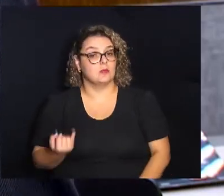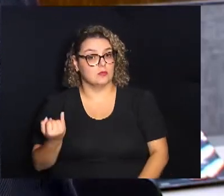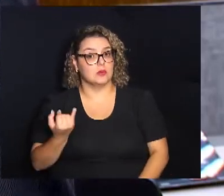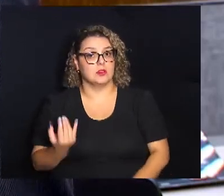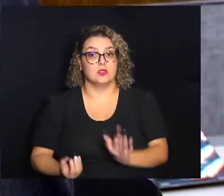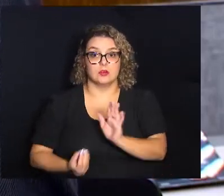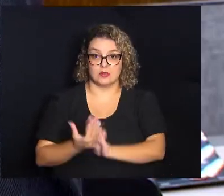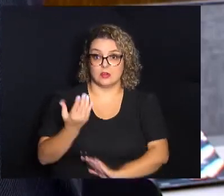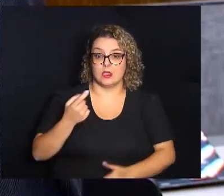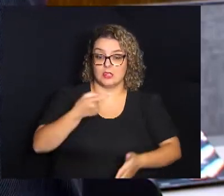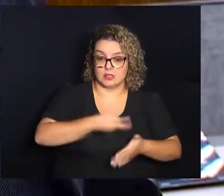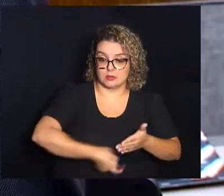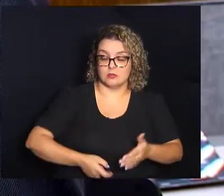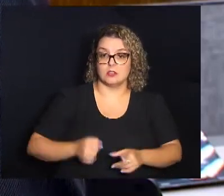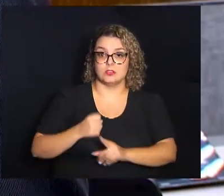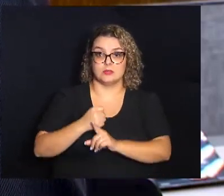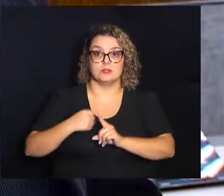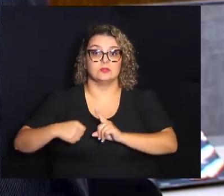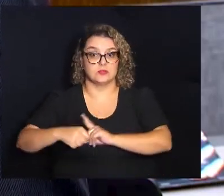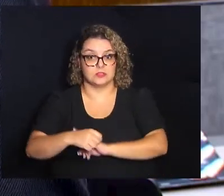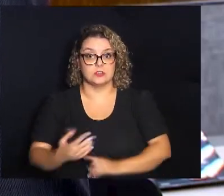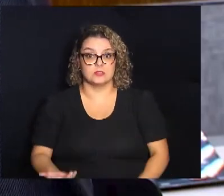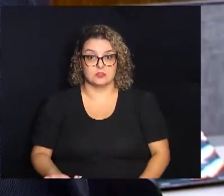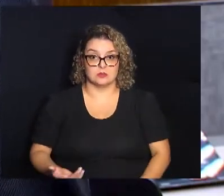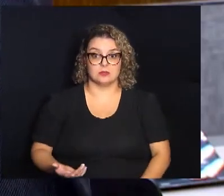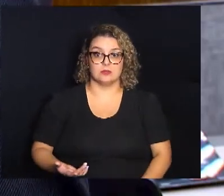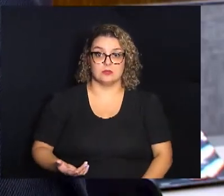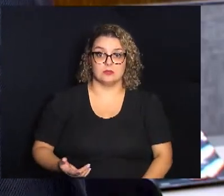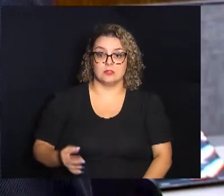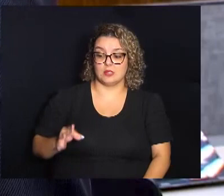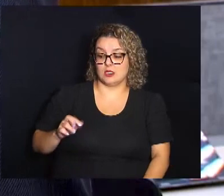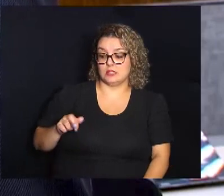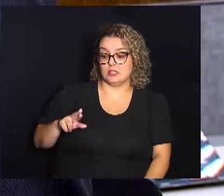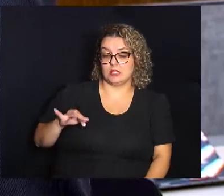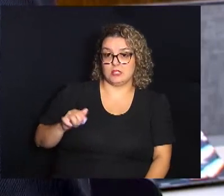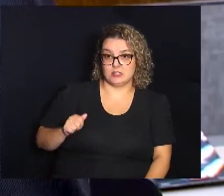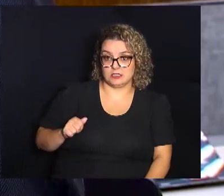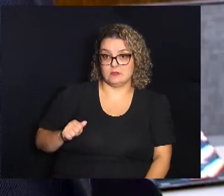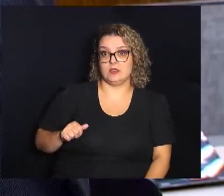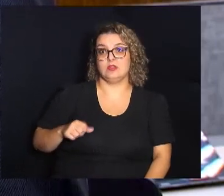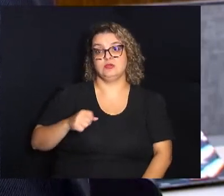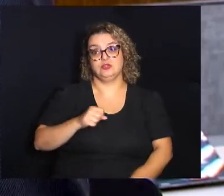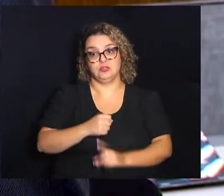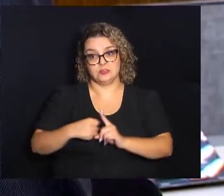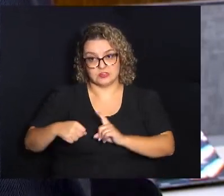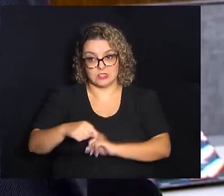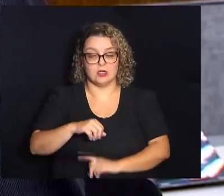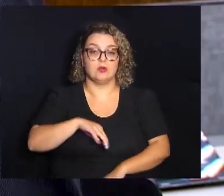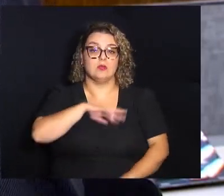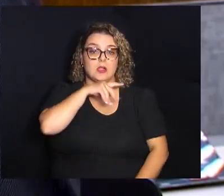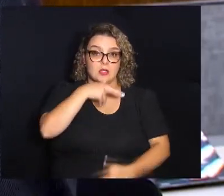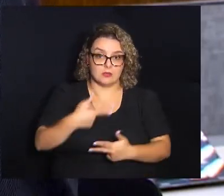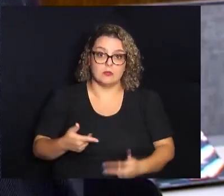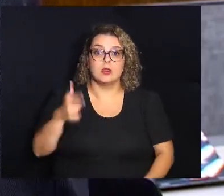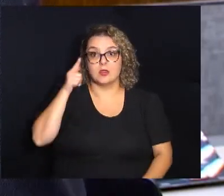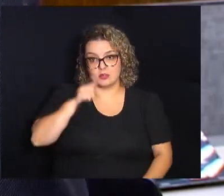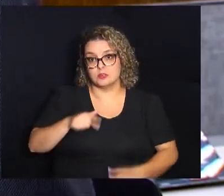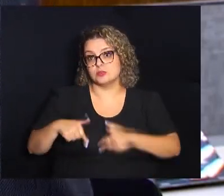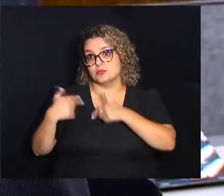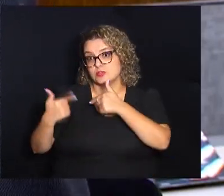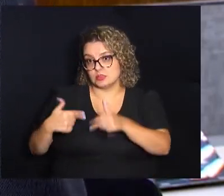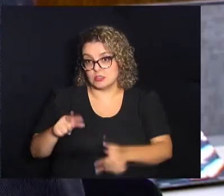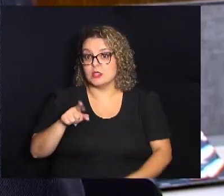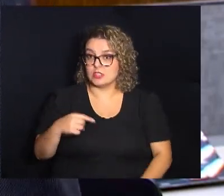essa tarifa social, a gente apelidou ela tarifa social animal, vai dar condições para que eles continuem fazendo esse trabalho que é